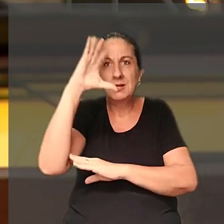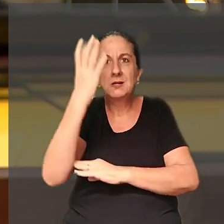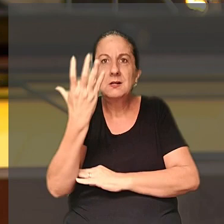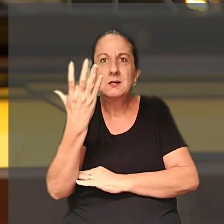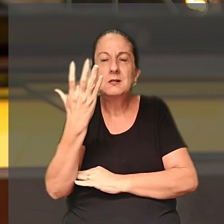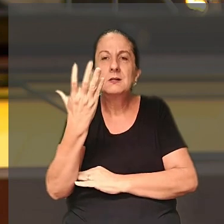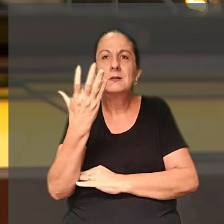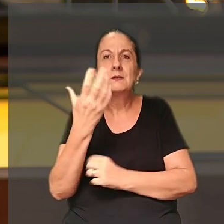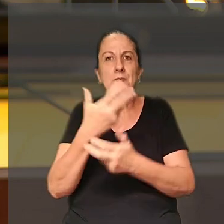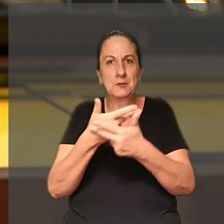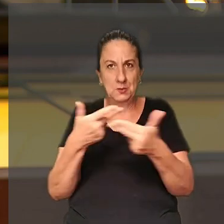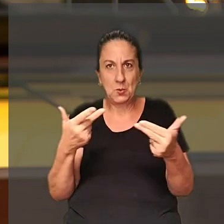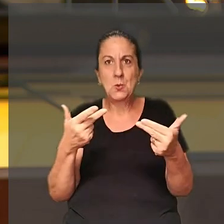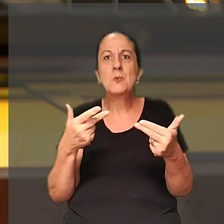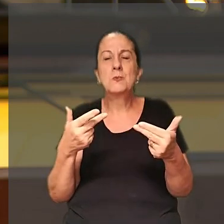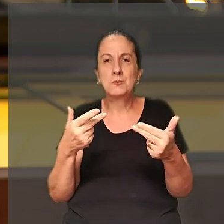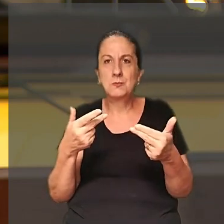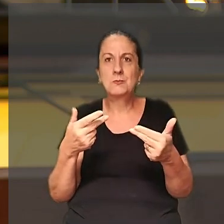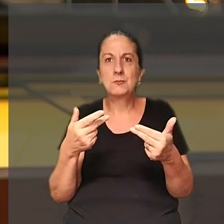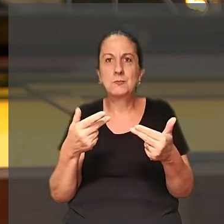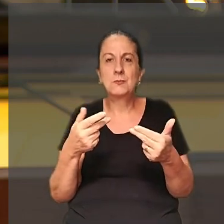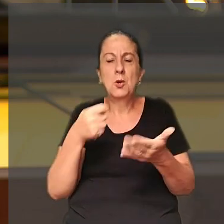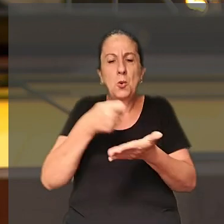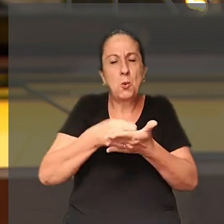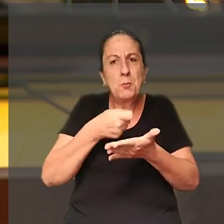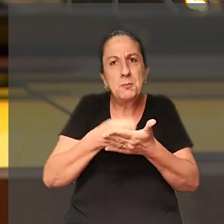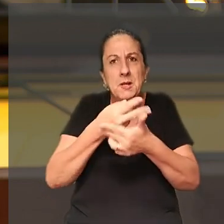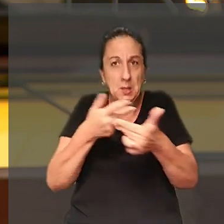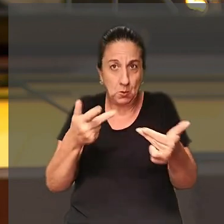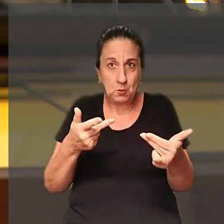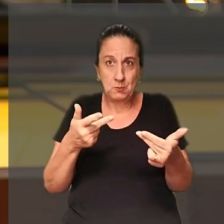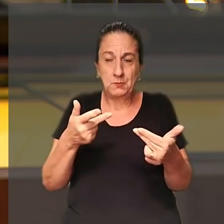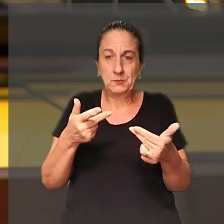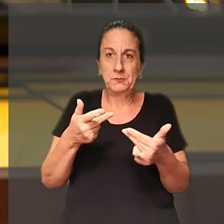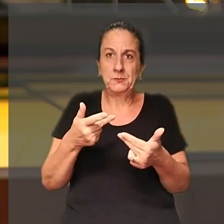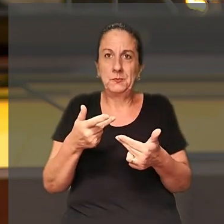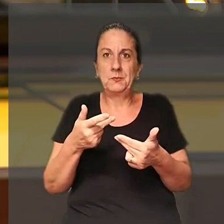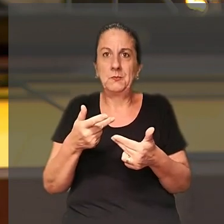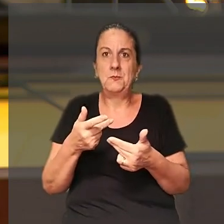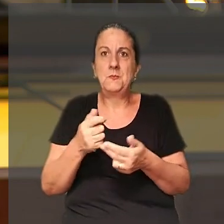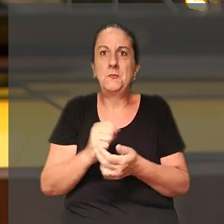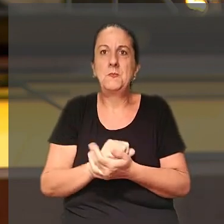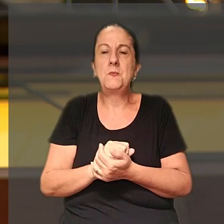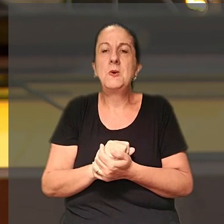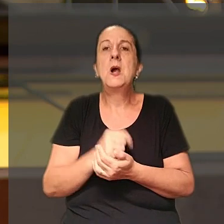de solução dessas questões pequenas, cumprimento de diligências.